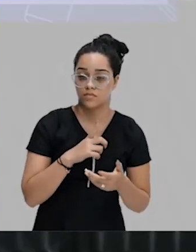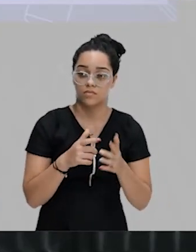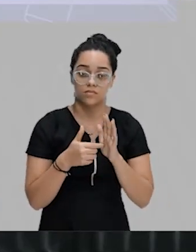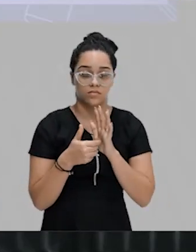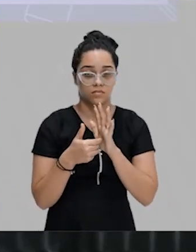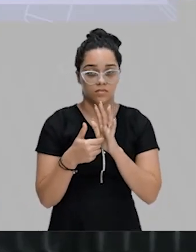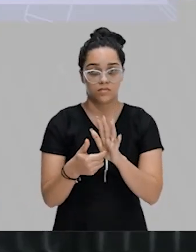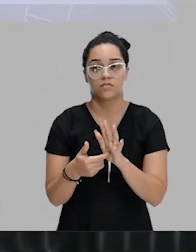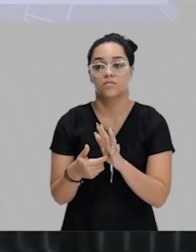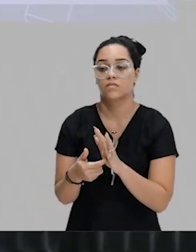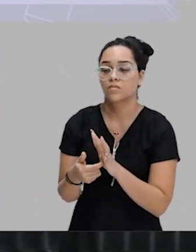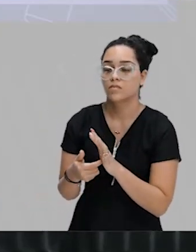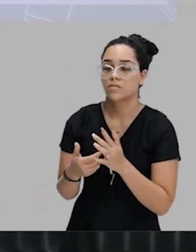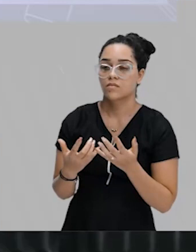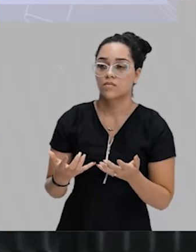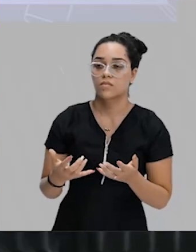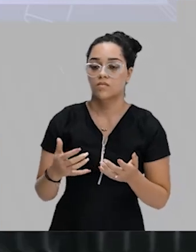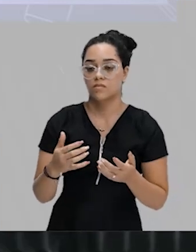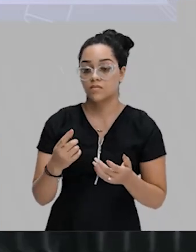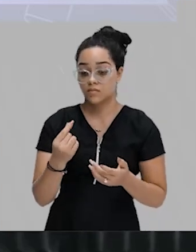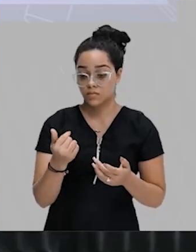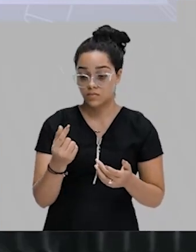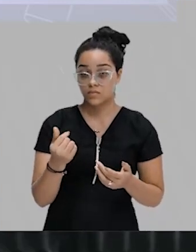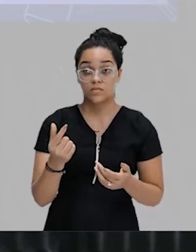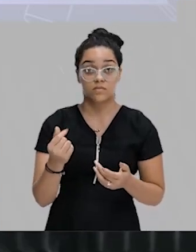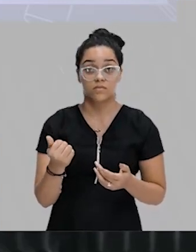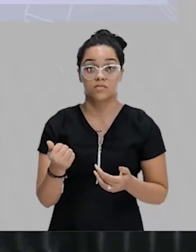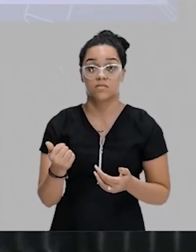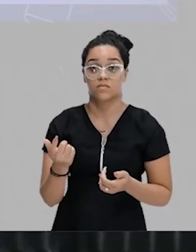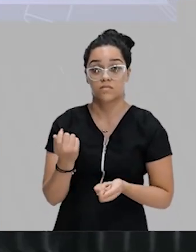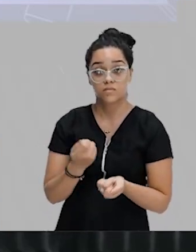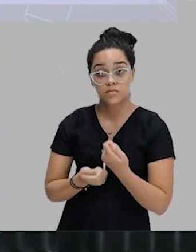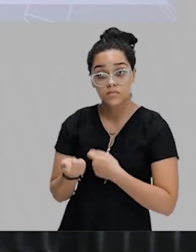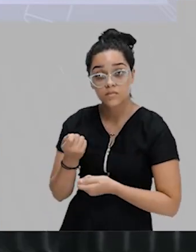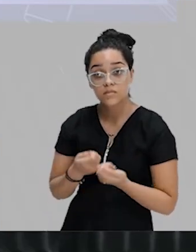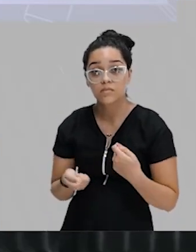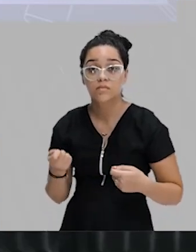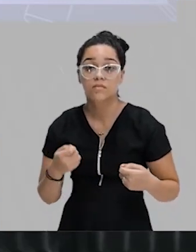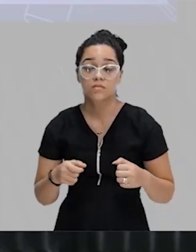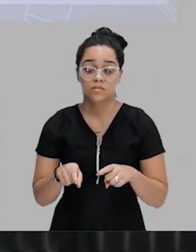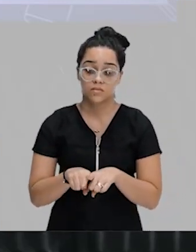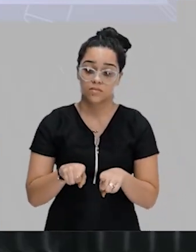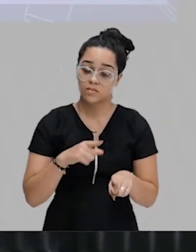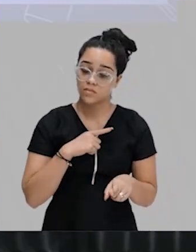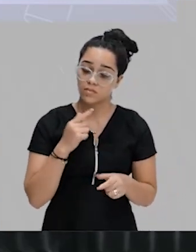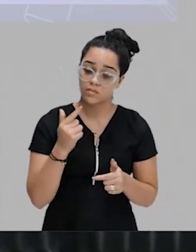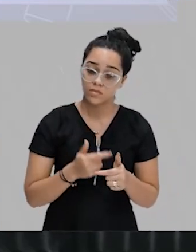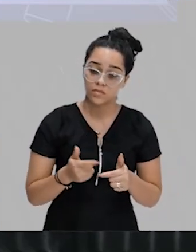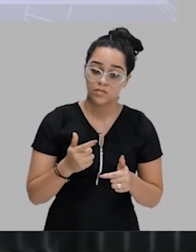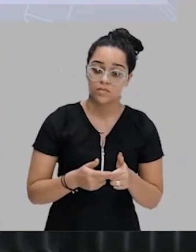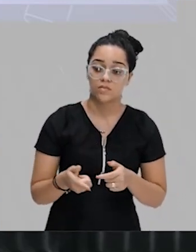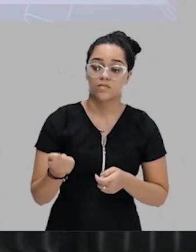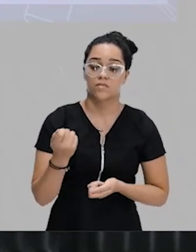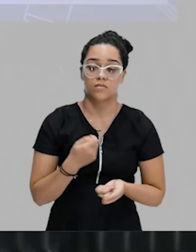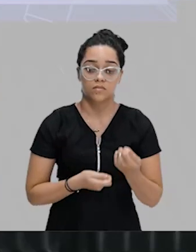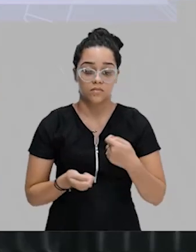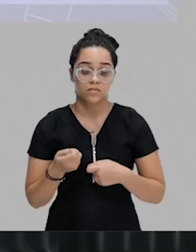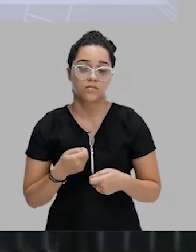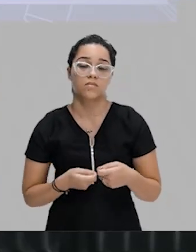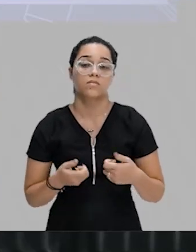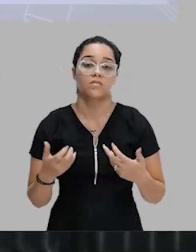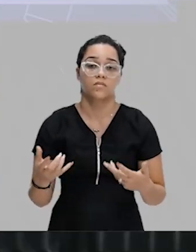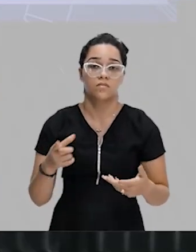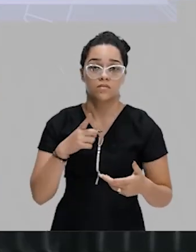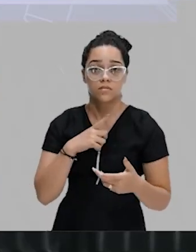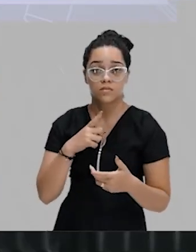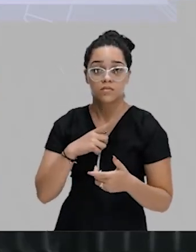evidenciada no aspecto monetário, no aspecto financeiro. Nós temos uma crise econômica financeira. Nós teremos